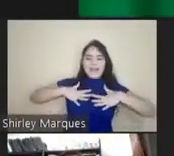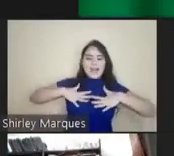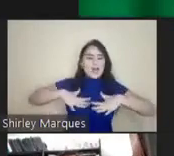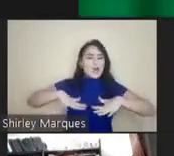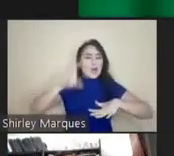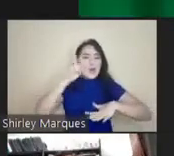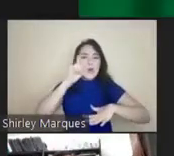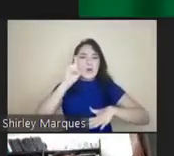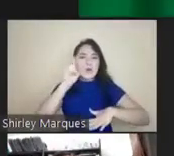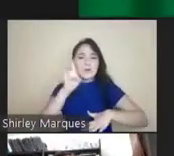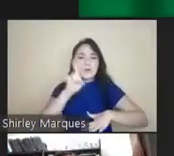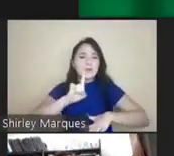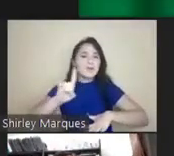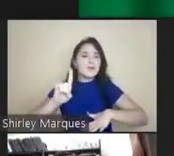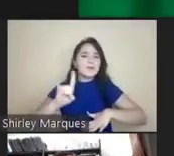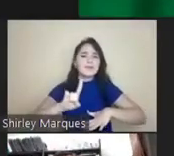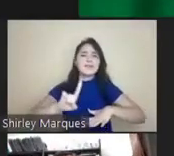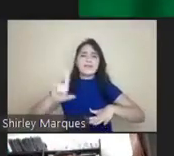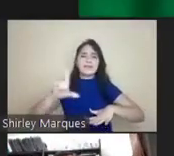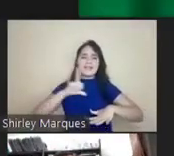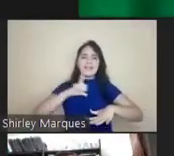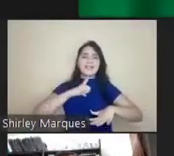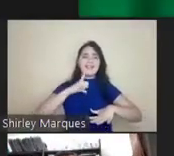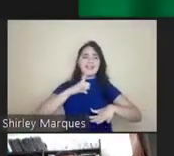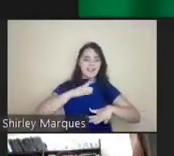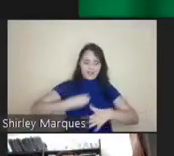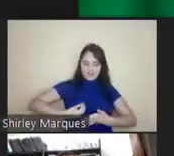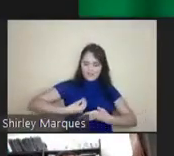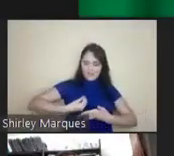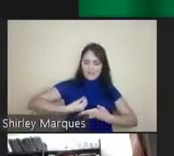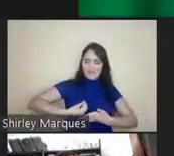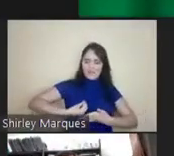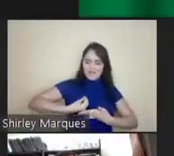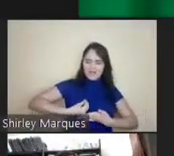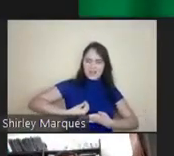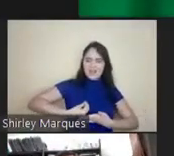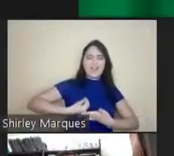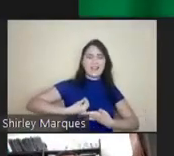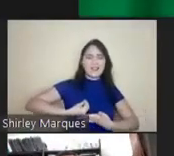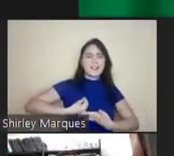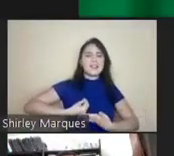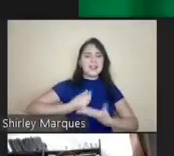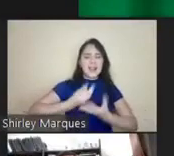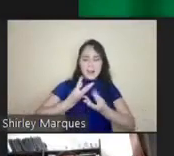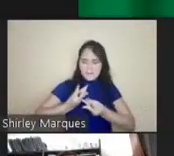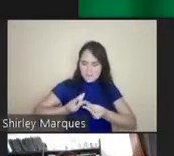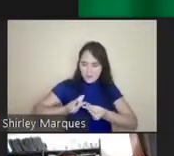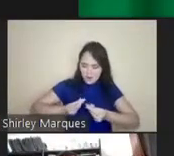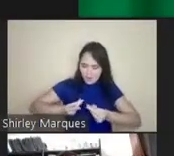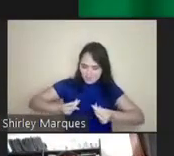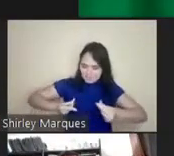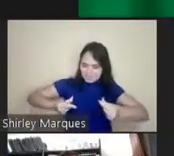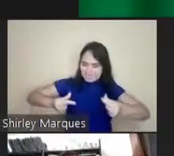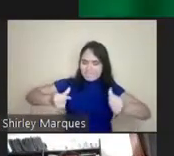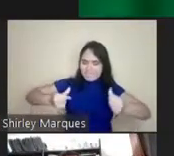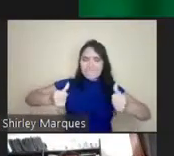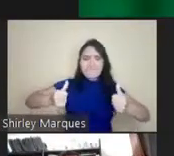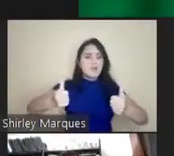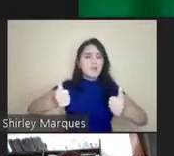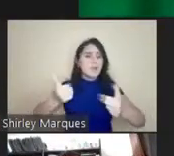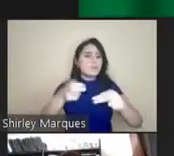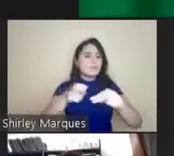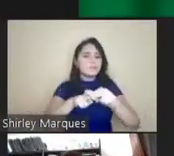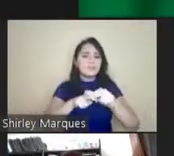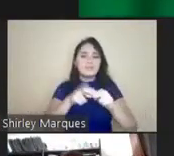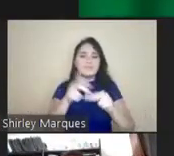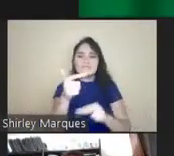seus pés todo um resto de vida e de morte sem dor, sem razão. Chegou